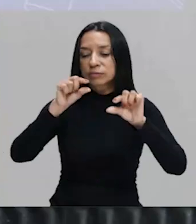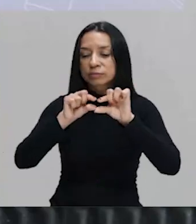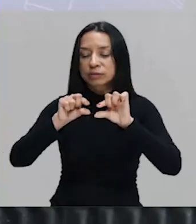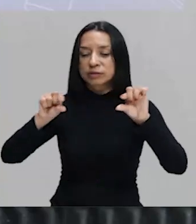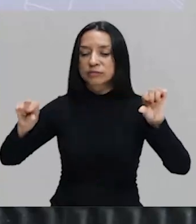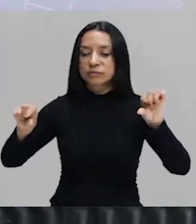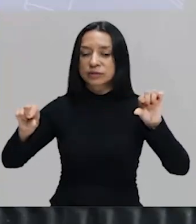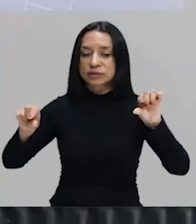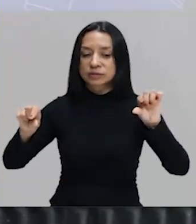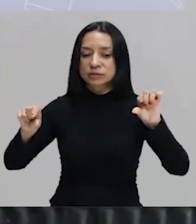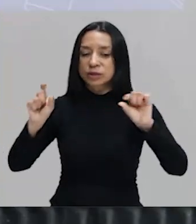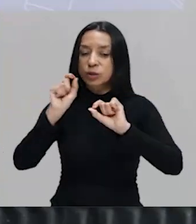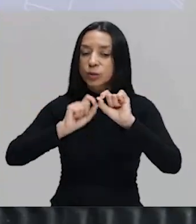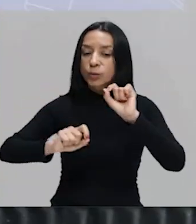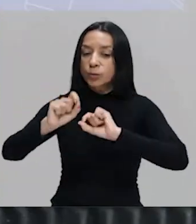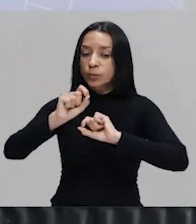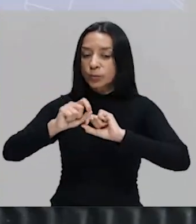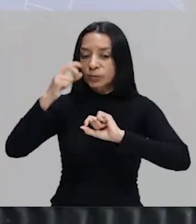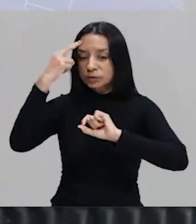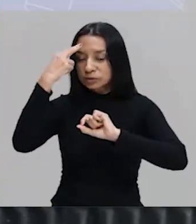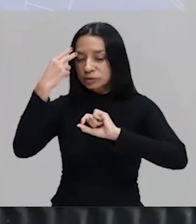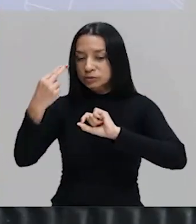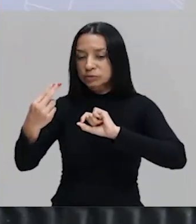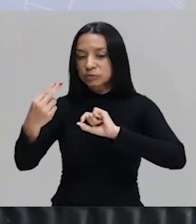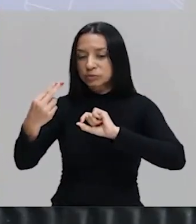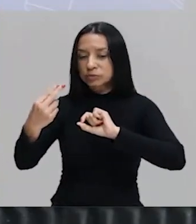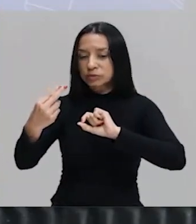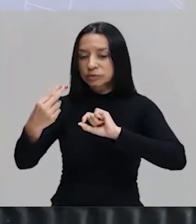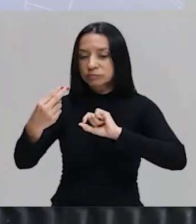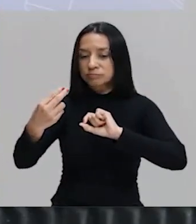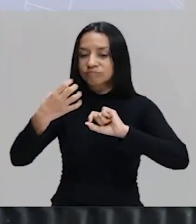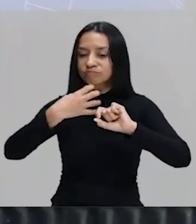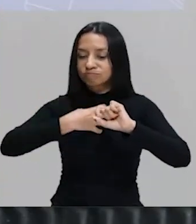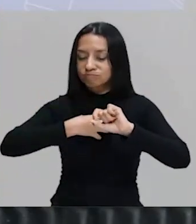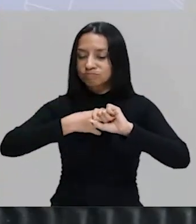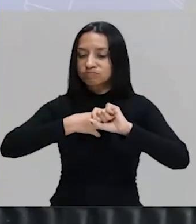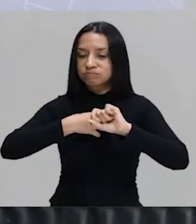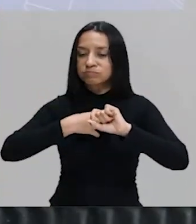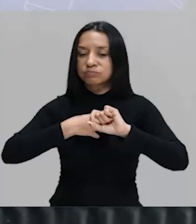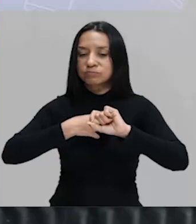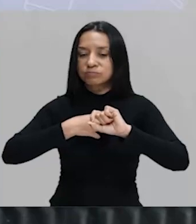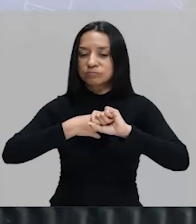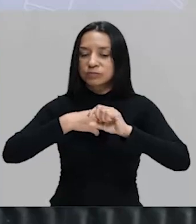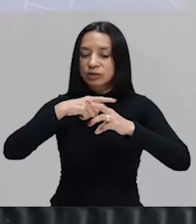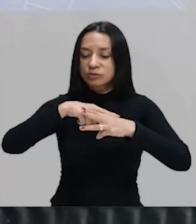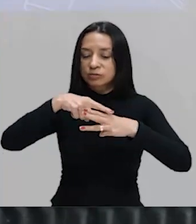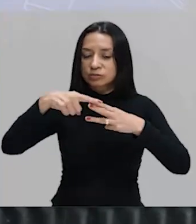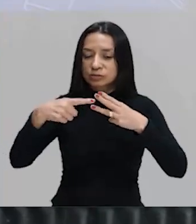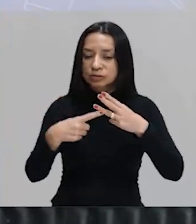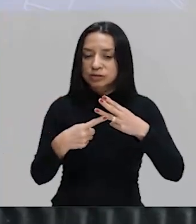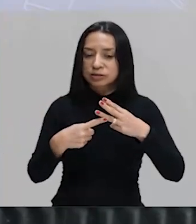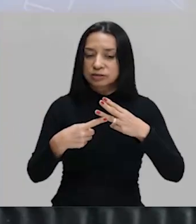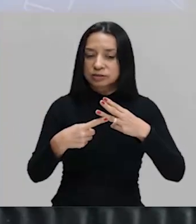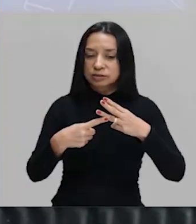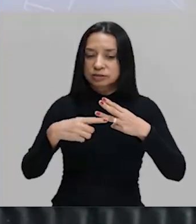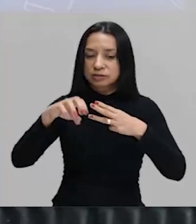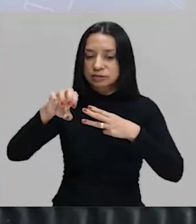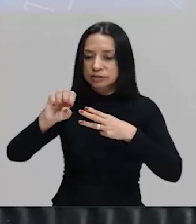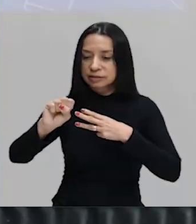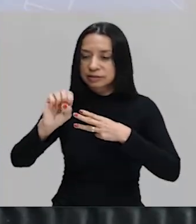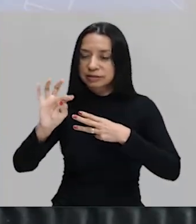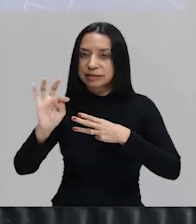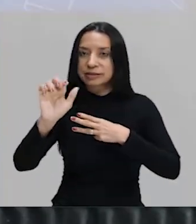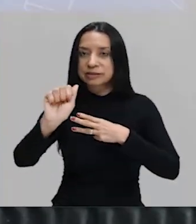com esta história, eu vou me sensibilizar. Só nessa eu tenho 3, tá? Então, esta é